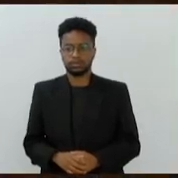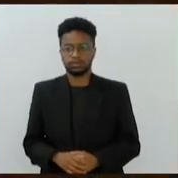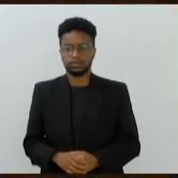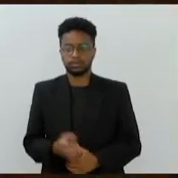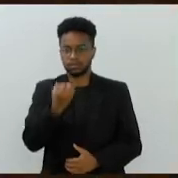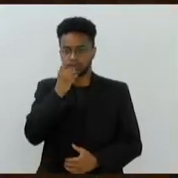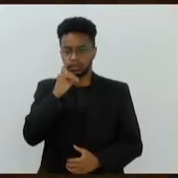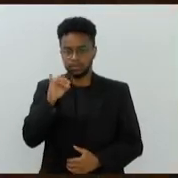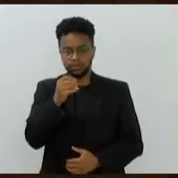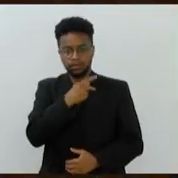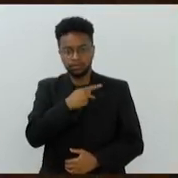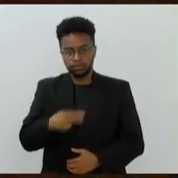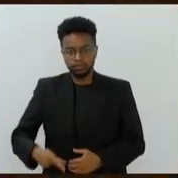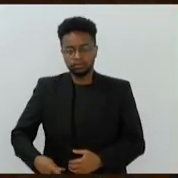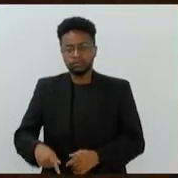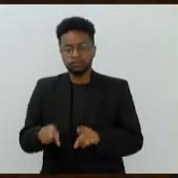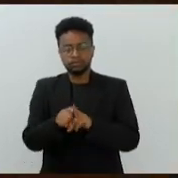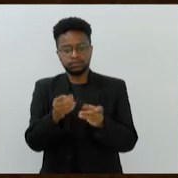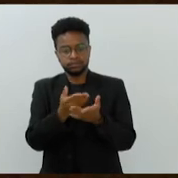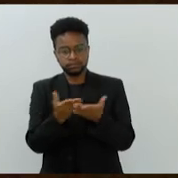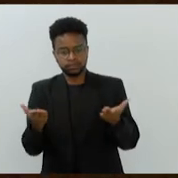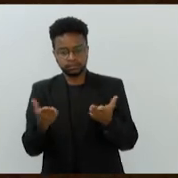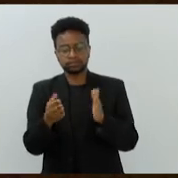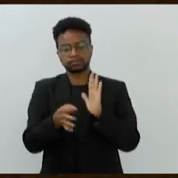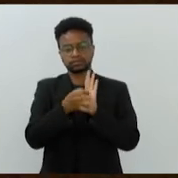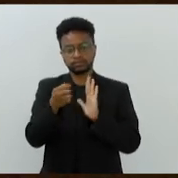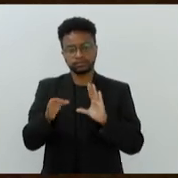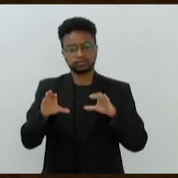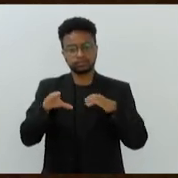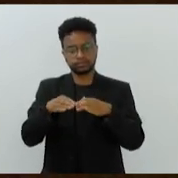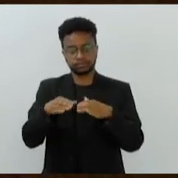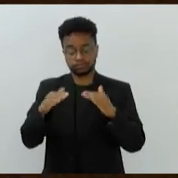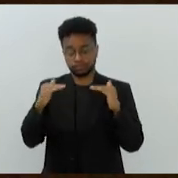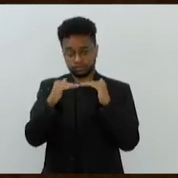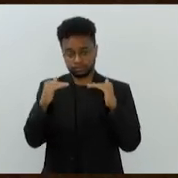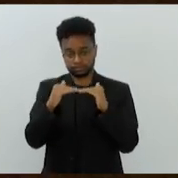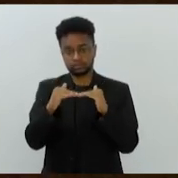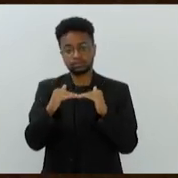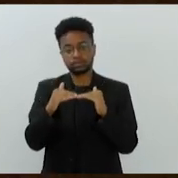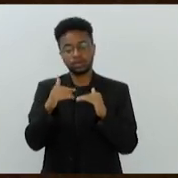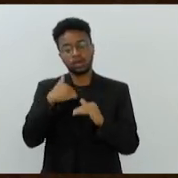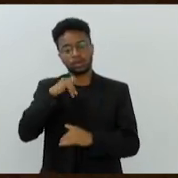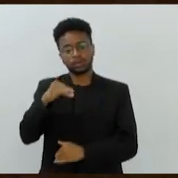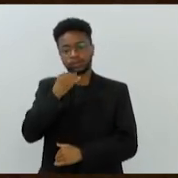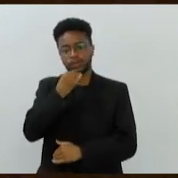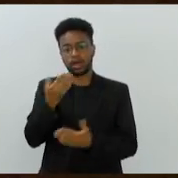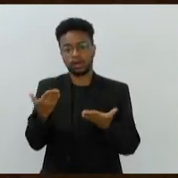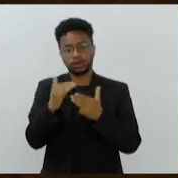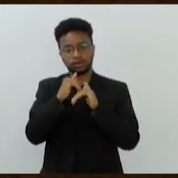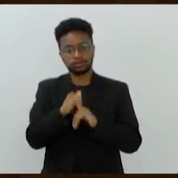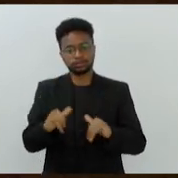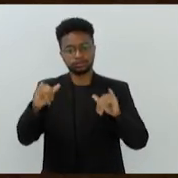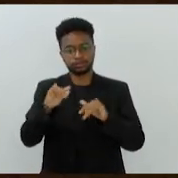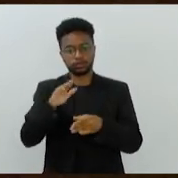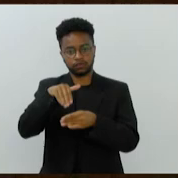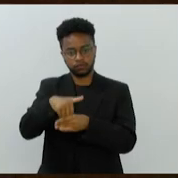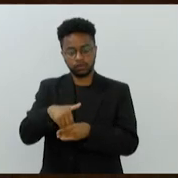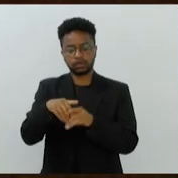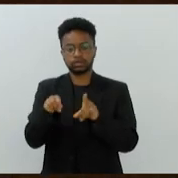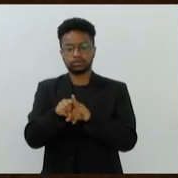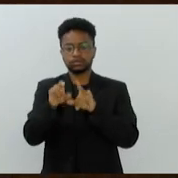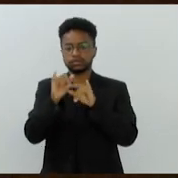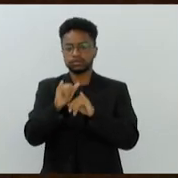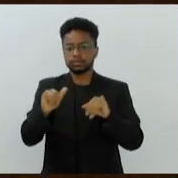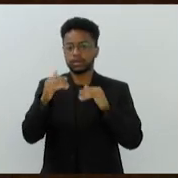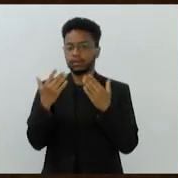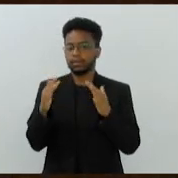Bom dia, presidente, demais colegas. Parecer favorável, senhor presidente. Aproveito, faço minha declaração aqui de voto, parabenizando o